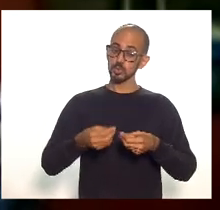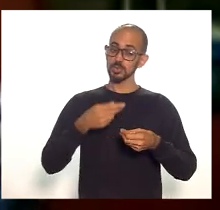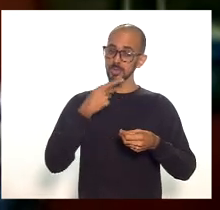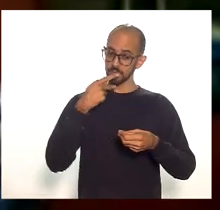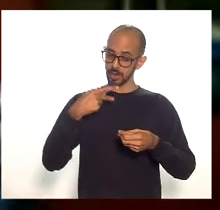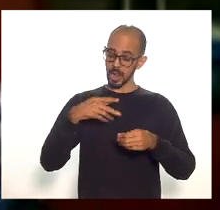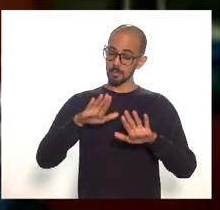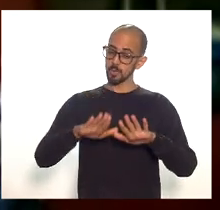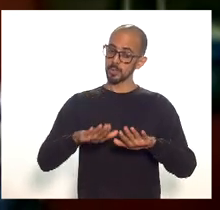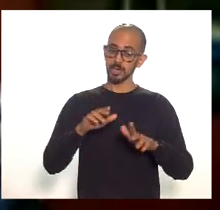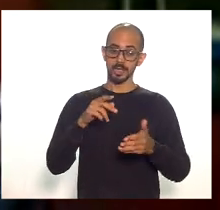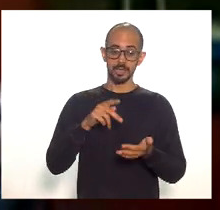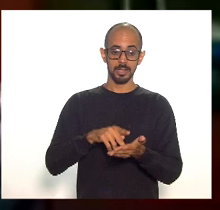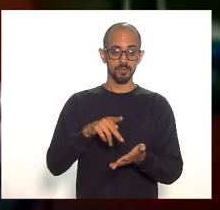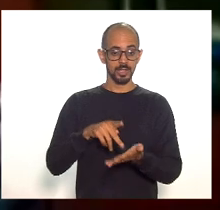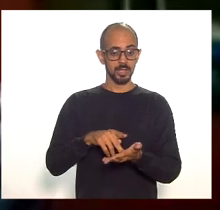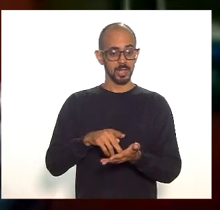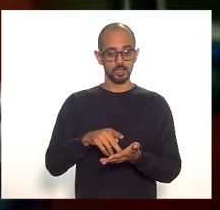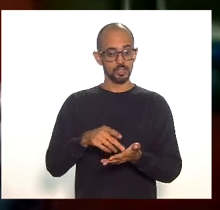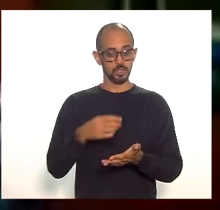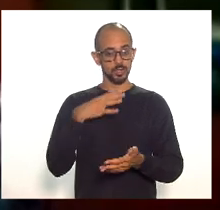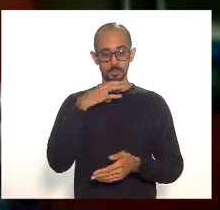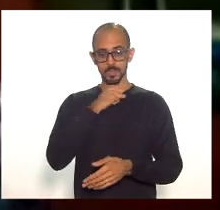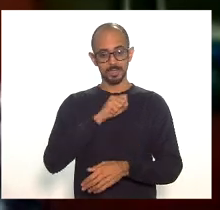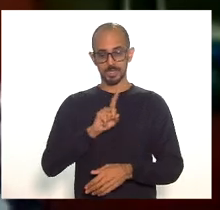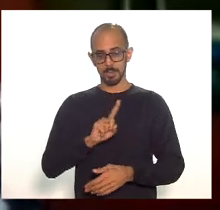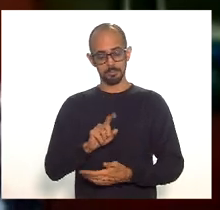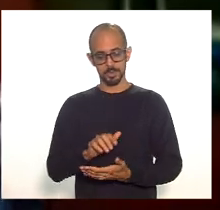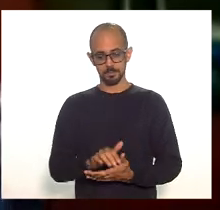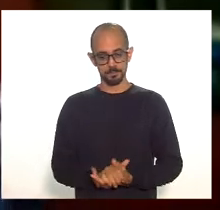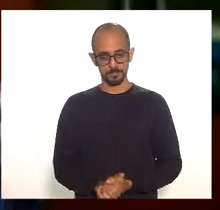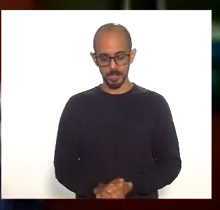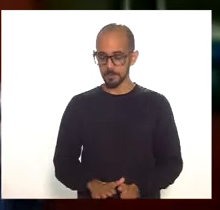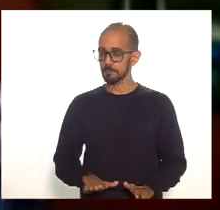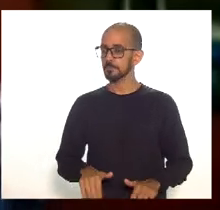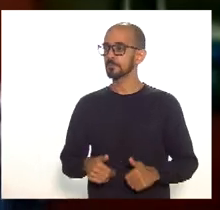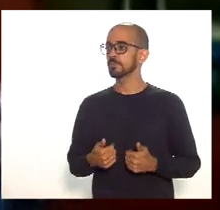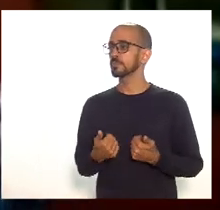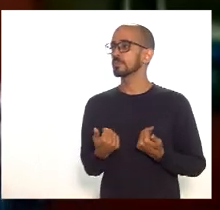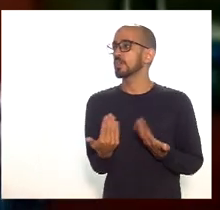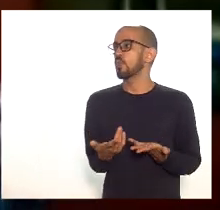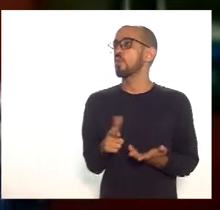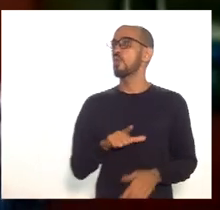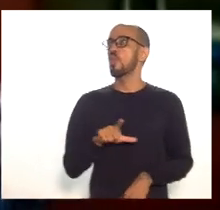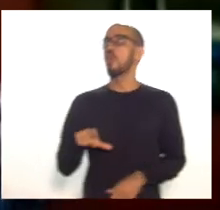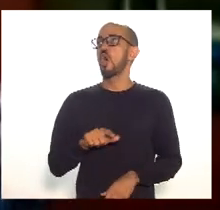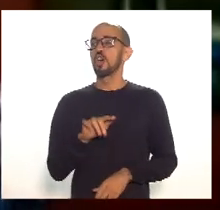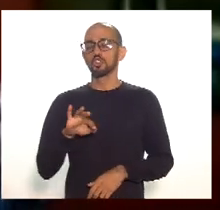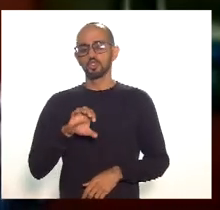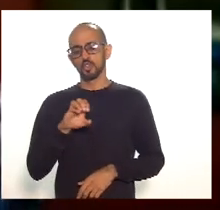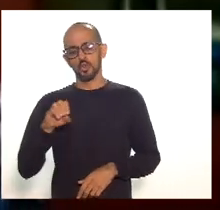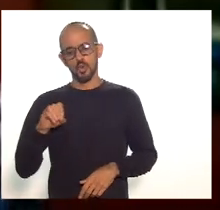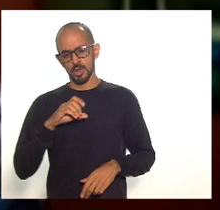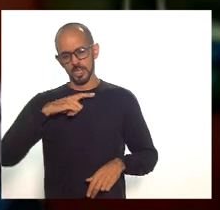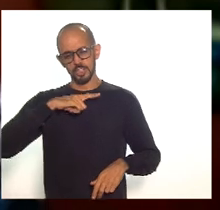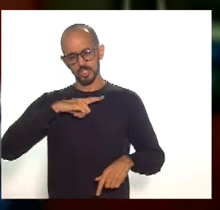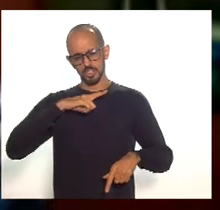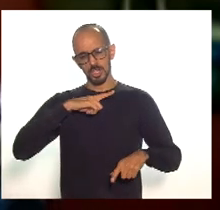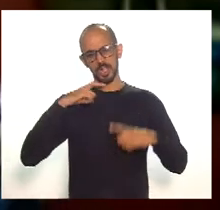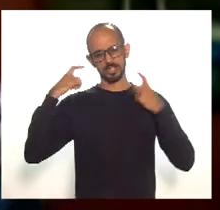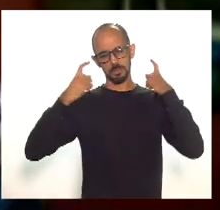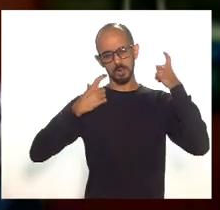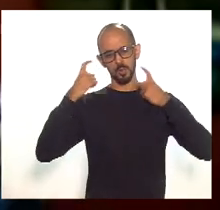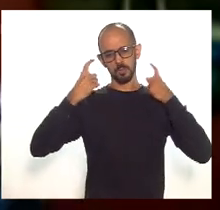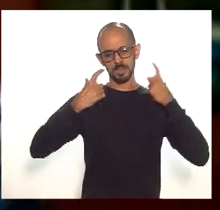se vê dado um prego numa barra de sabão. Então, é claro que a gente que tem esse tipo de preocupação com a